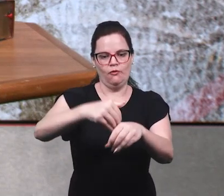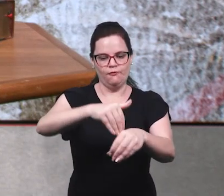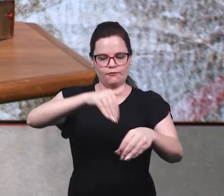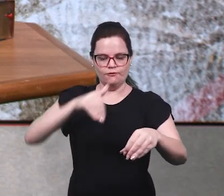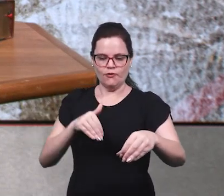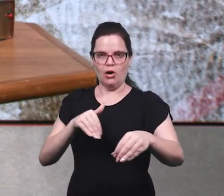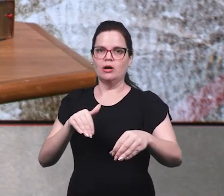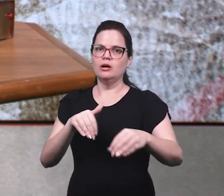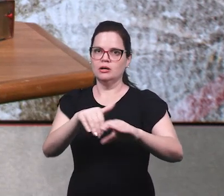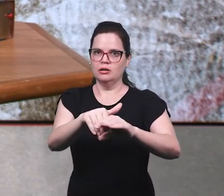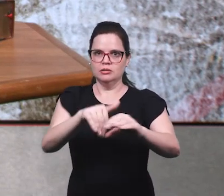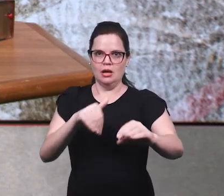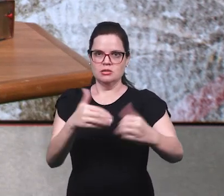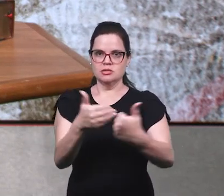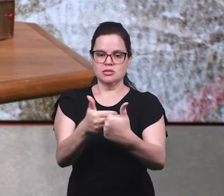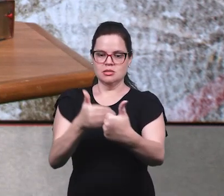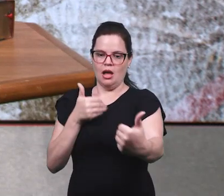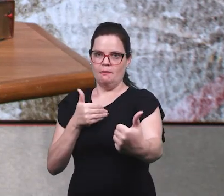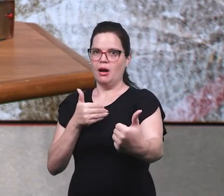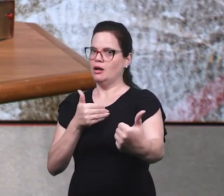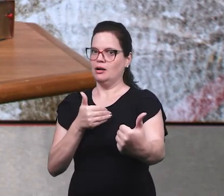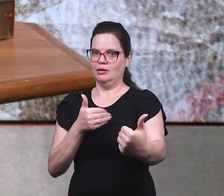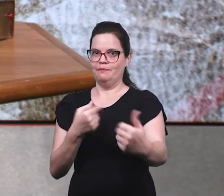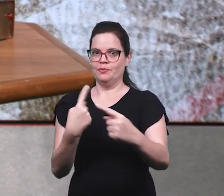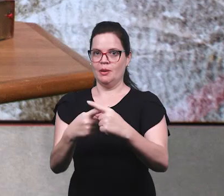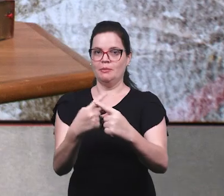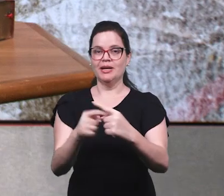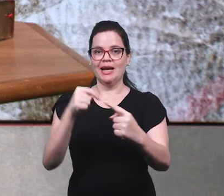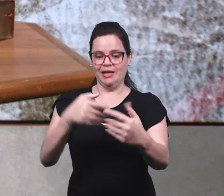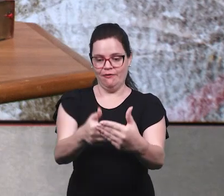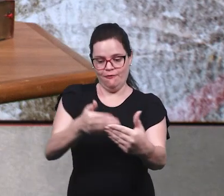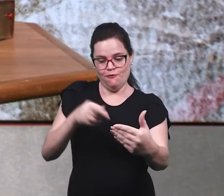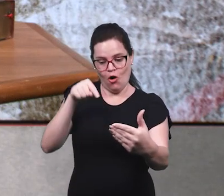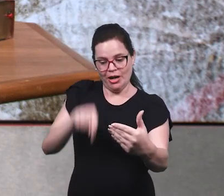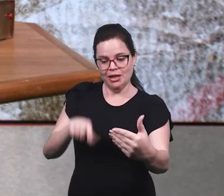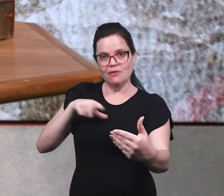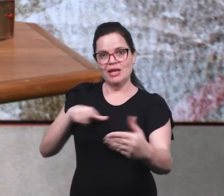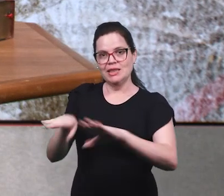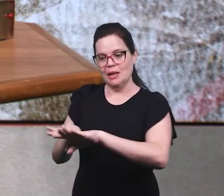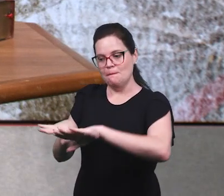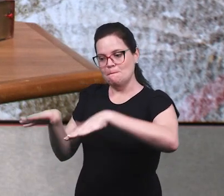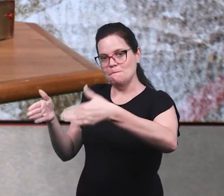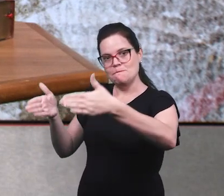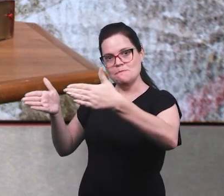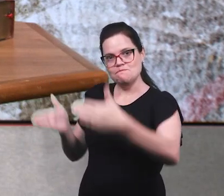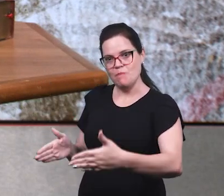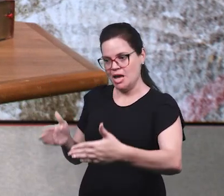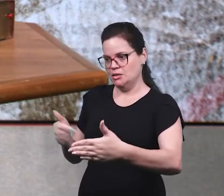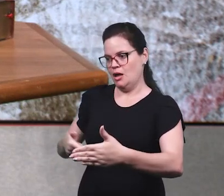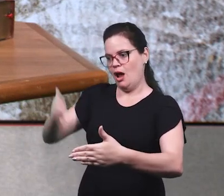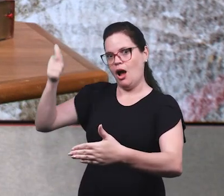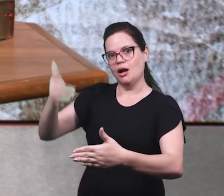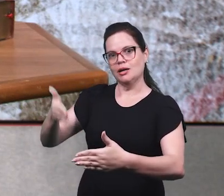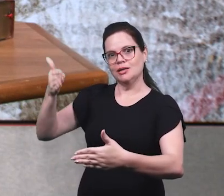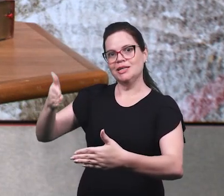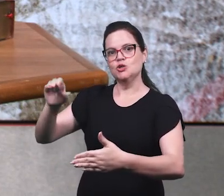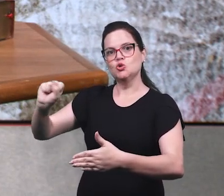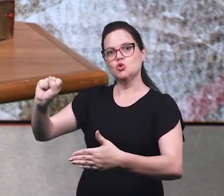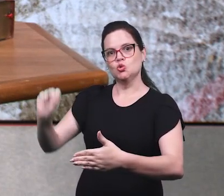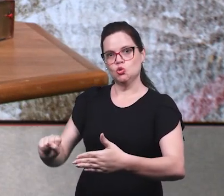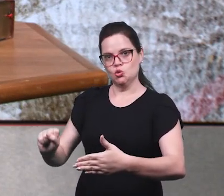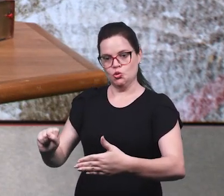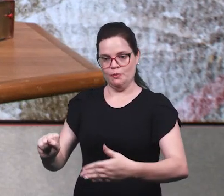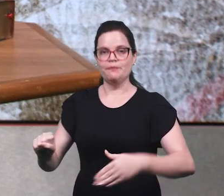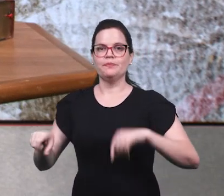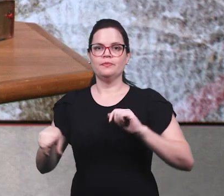e o castiçal defronte da mesa ao lado do tabernáculo para o sul, e a mesa porás à banda